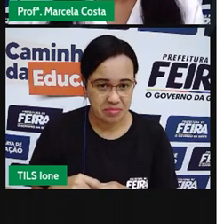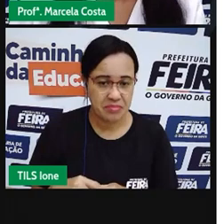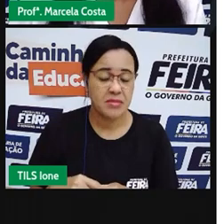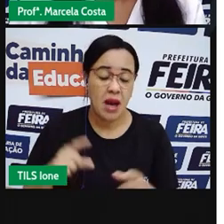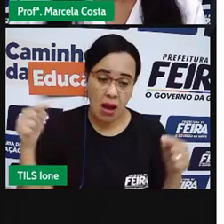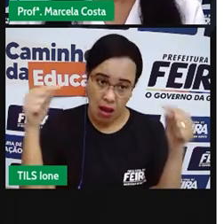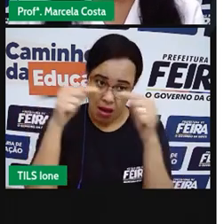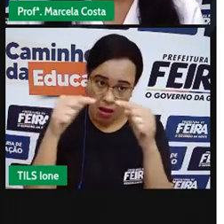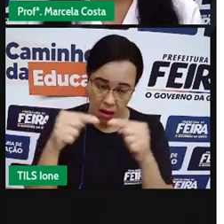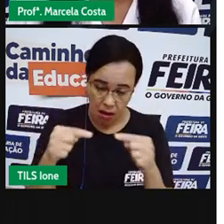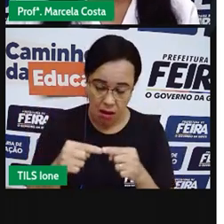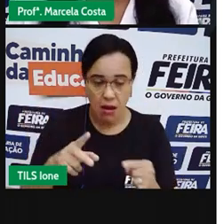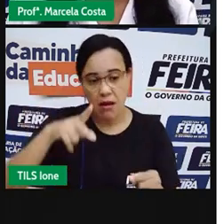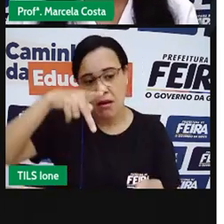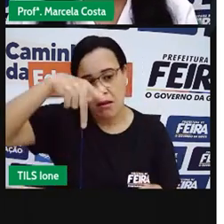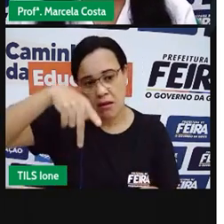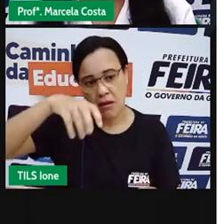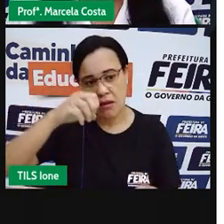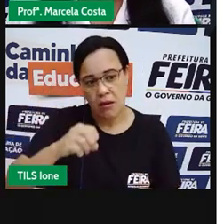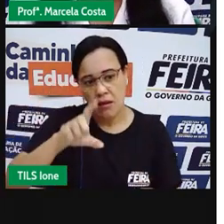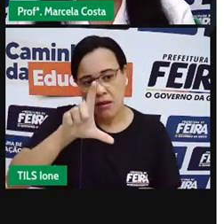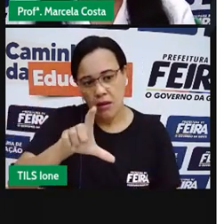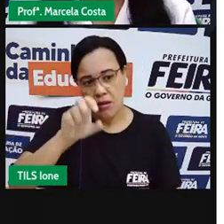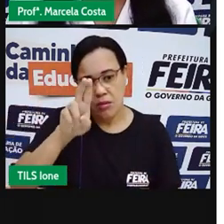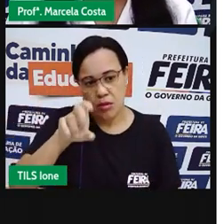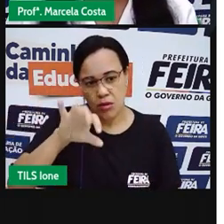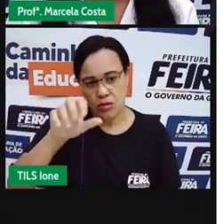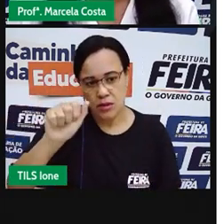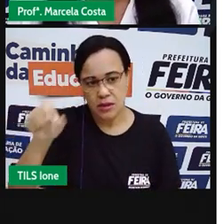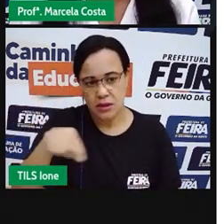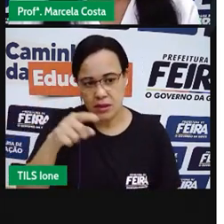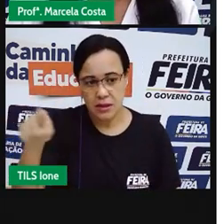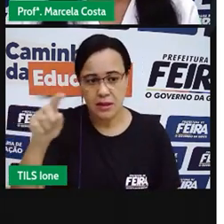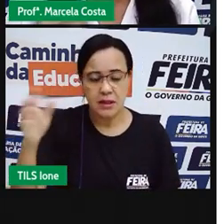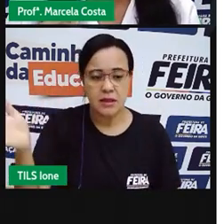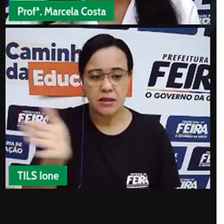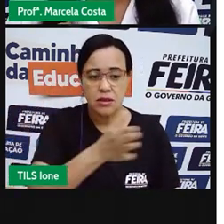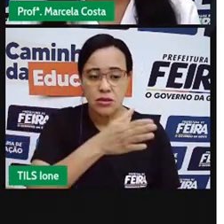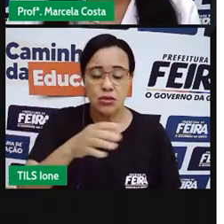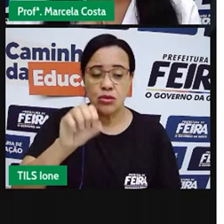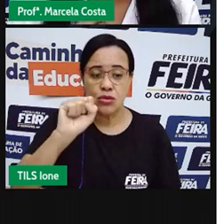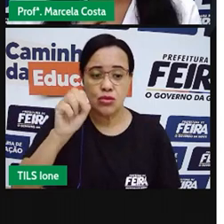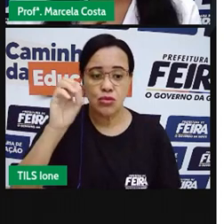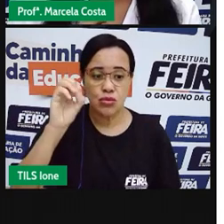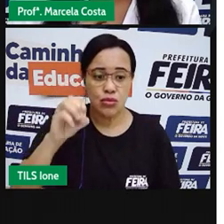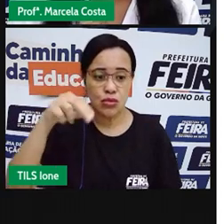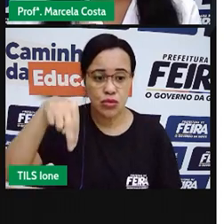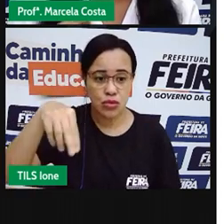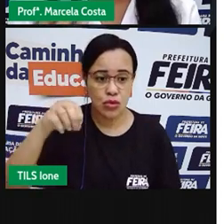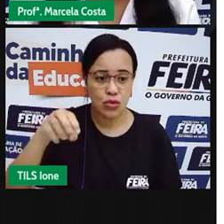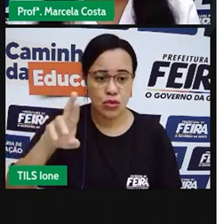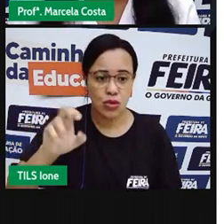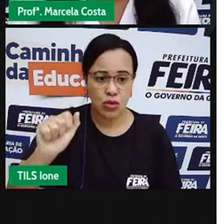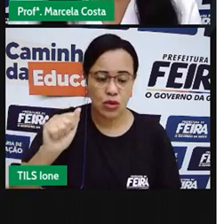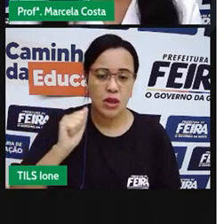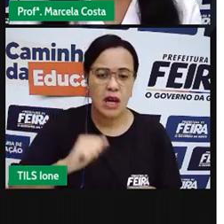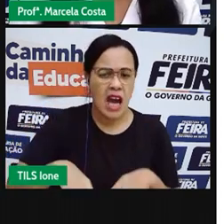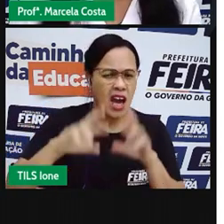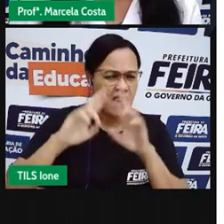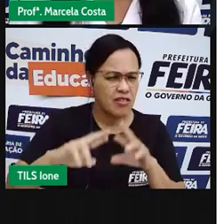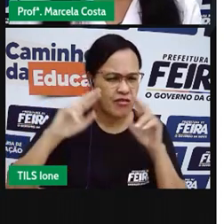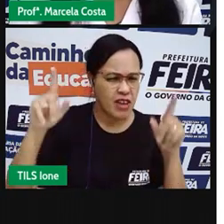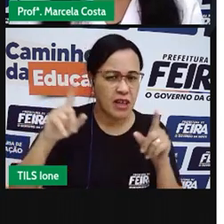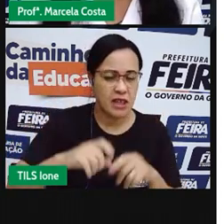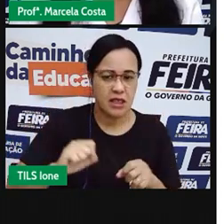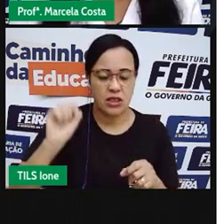sonora. Que poluição sonora é diferente de né, poluição do ar, né,